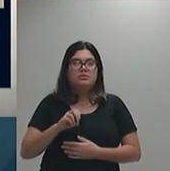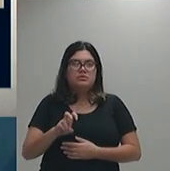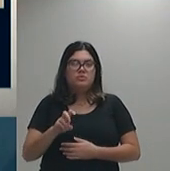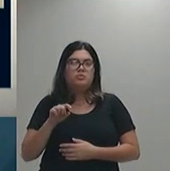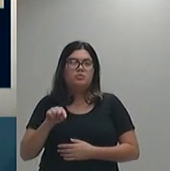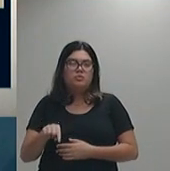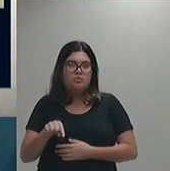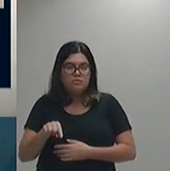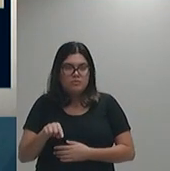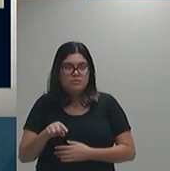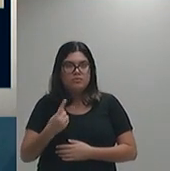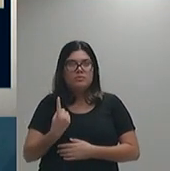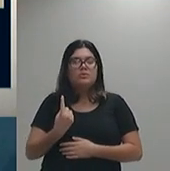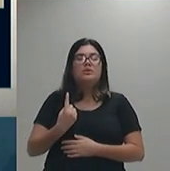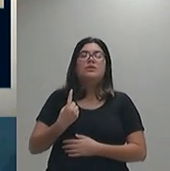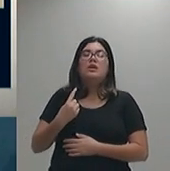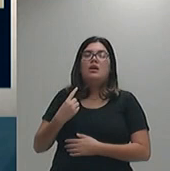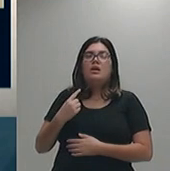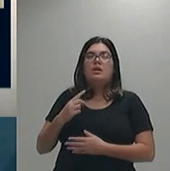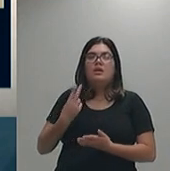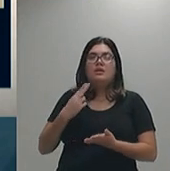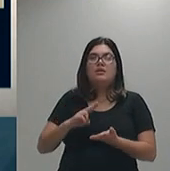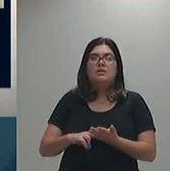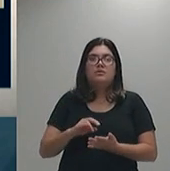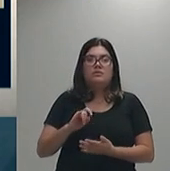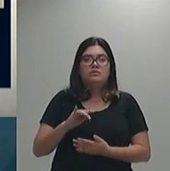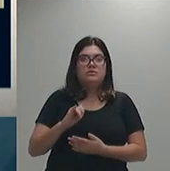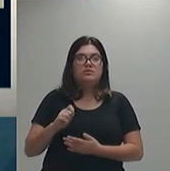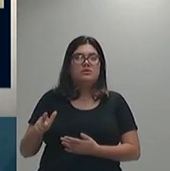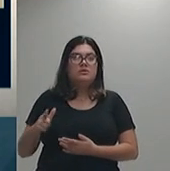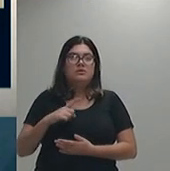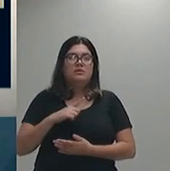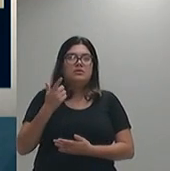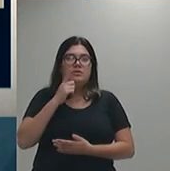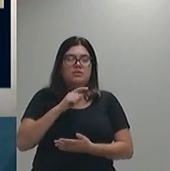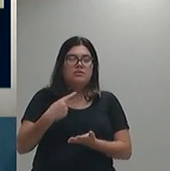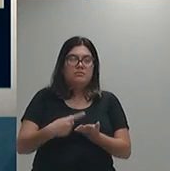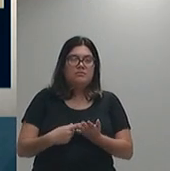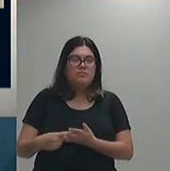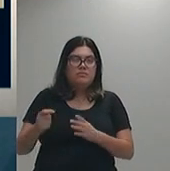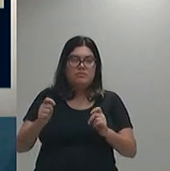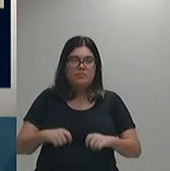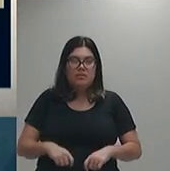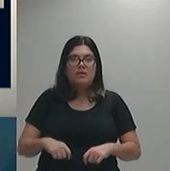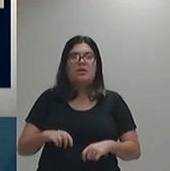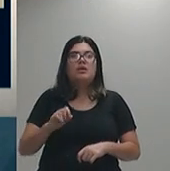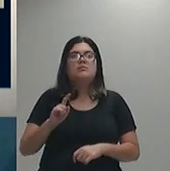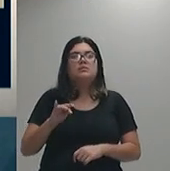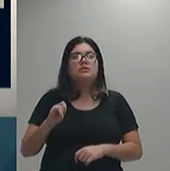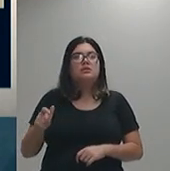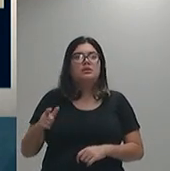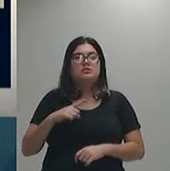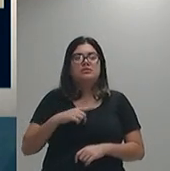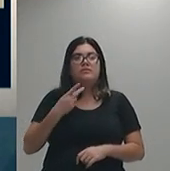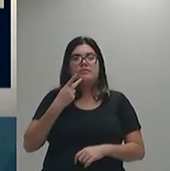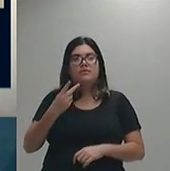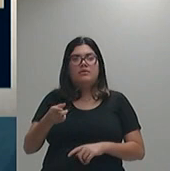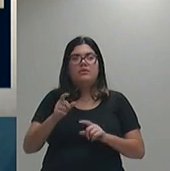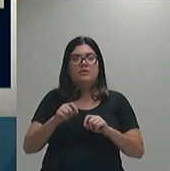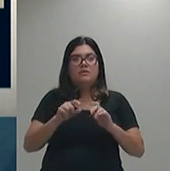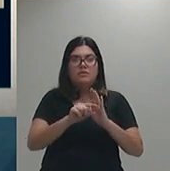carta funcional conhecer e julgar o conflito de competência entre tribunais arbitrais eu faço menção aqui ou preciso